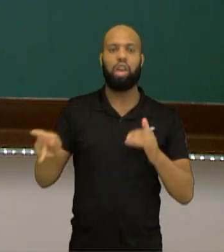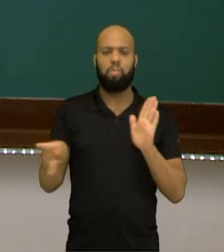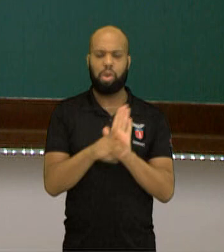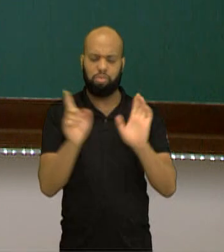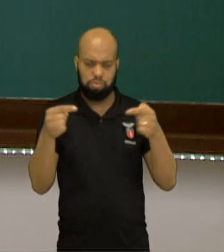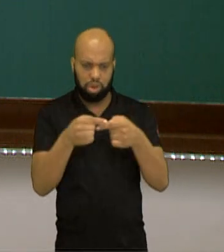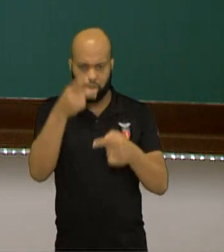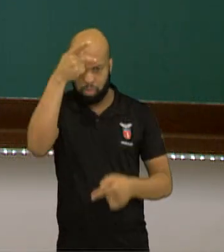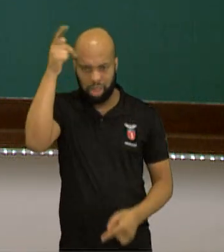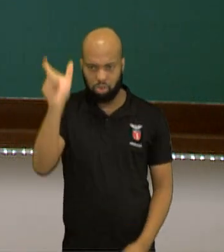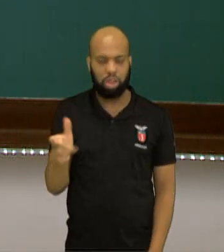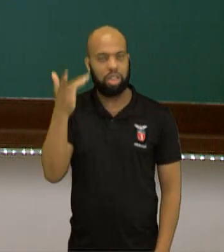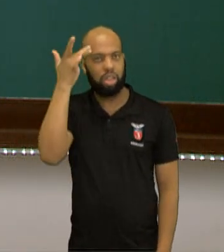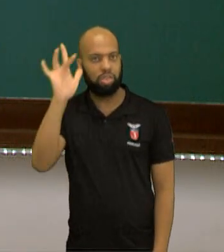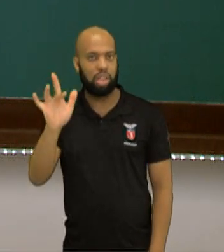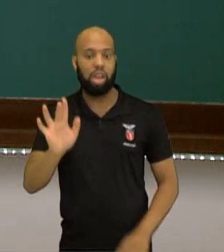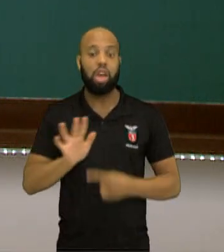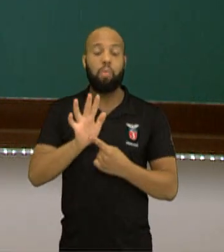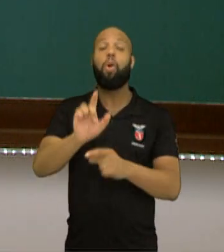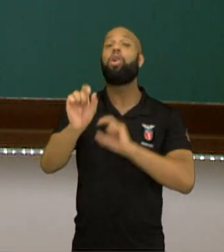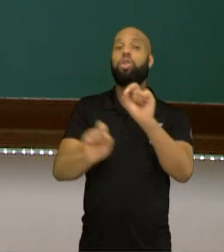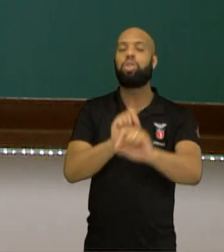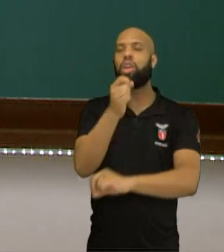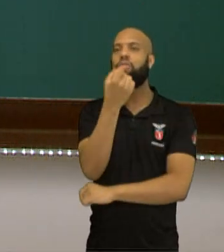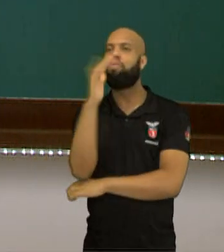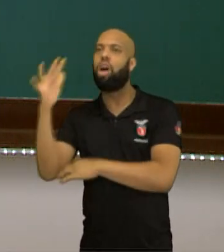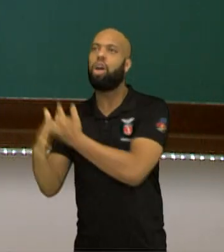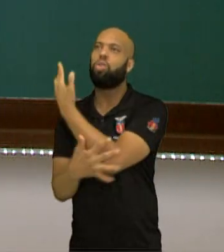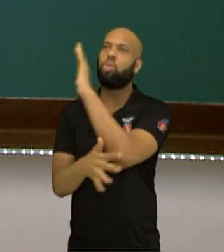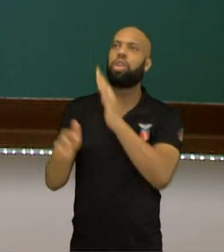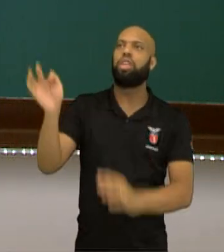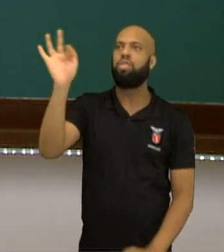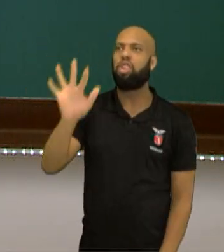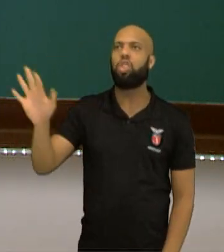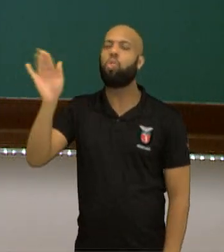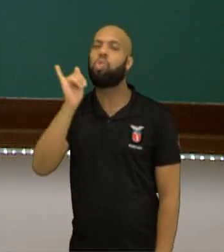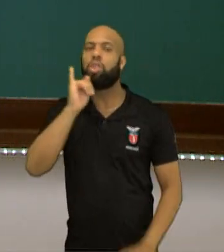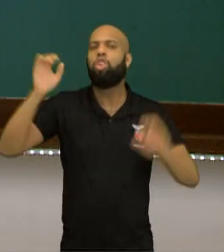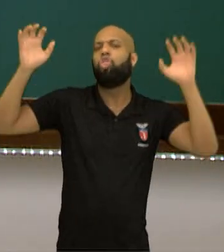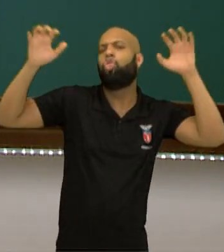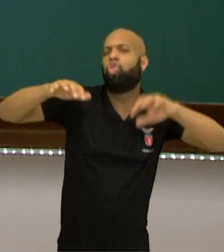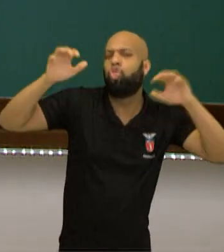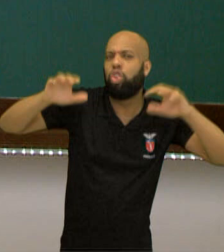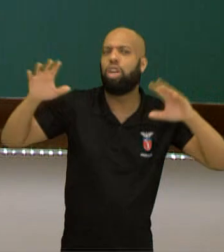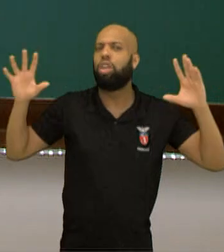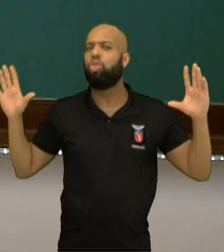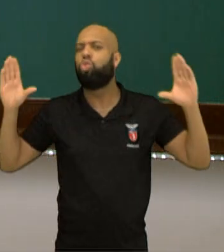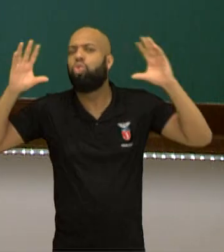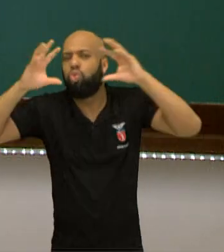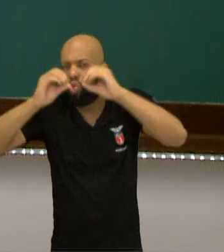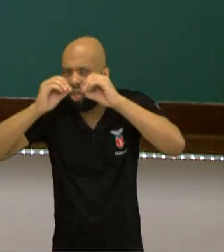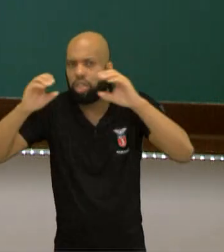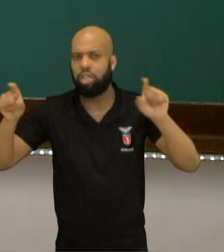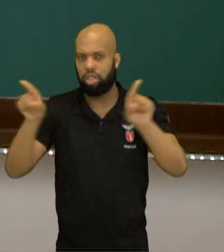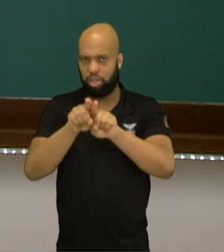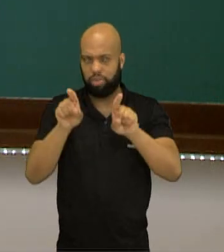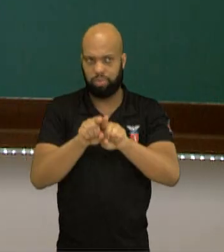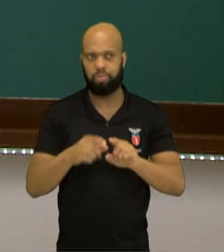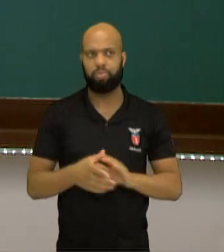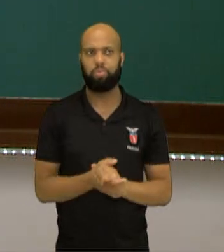impessoais? Verbos que indicam fenômenos naturais, como chover, anoitecer, morrer, nascer,